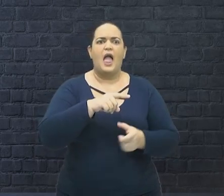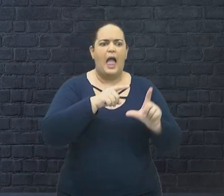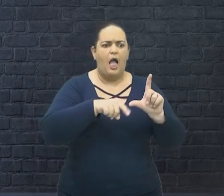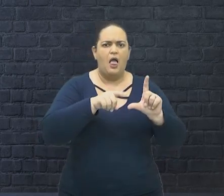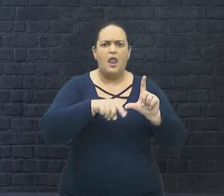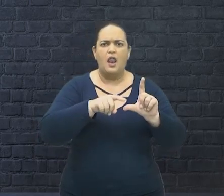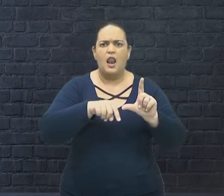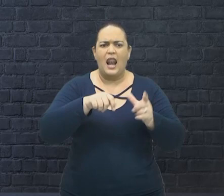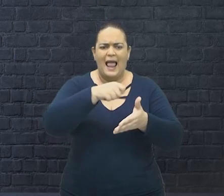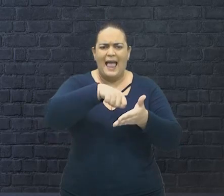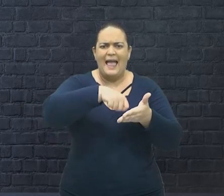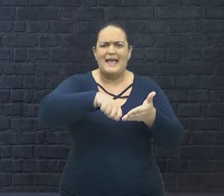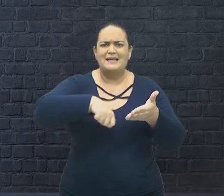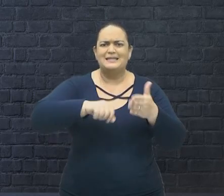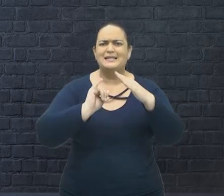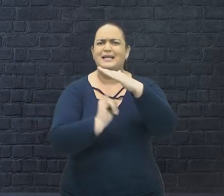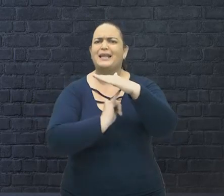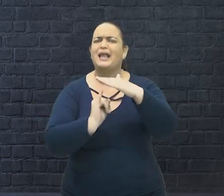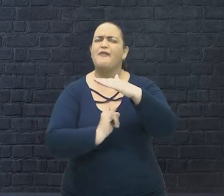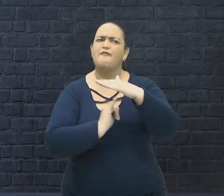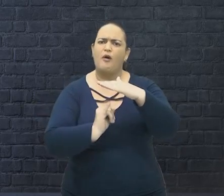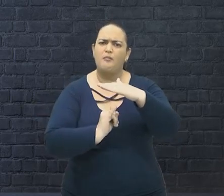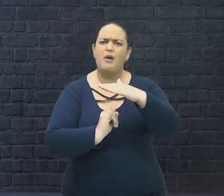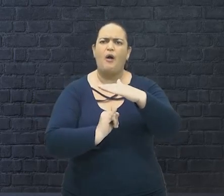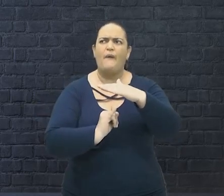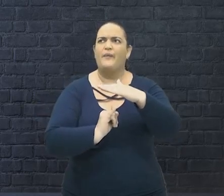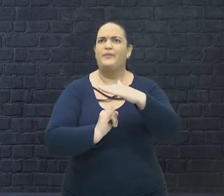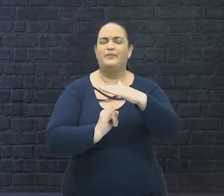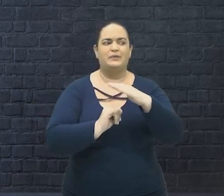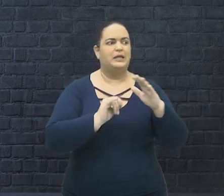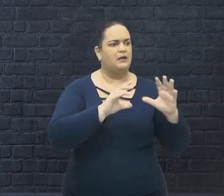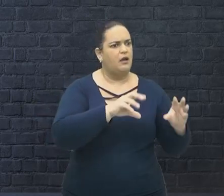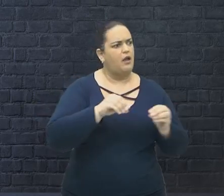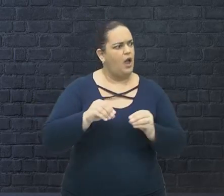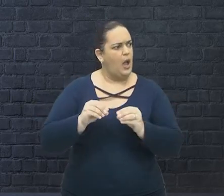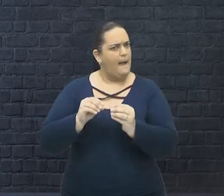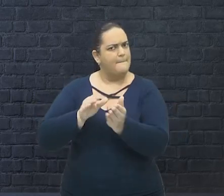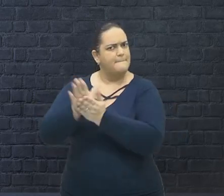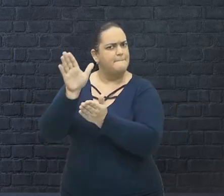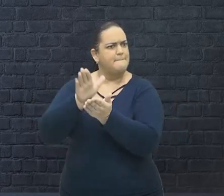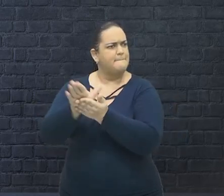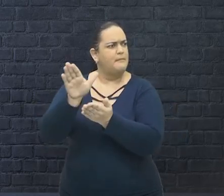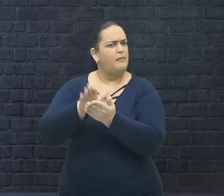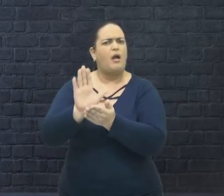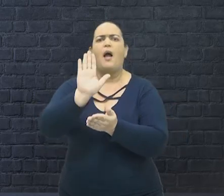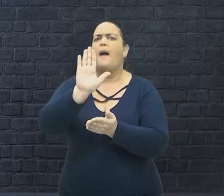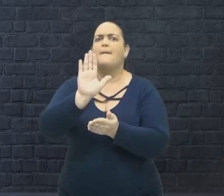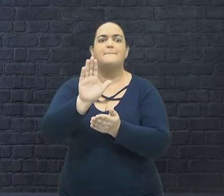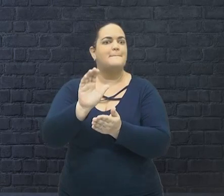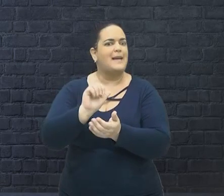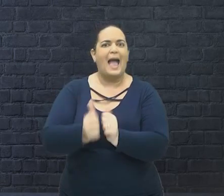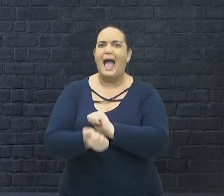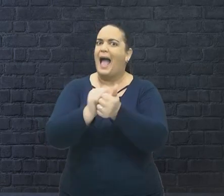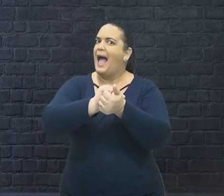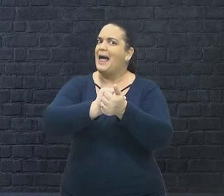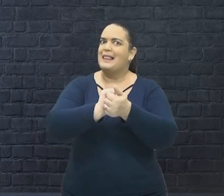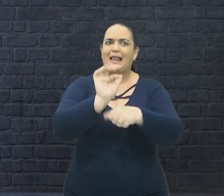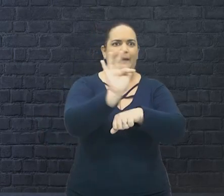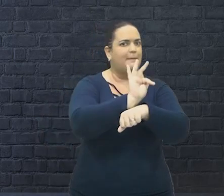não houvesse alteração na ortografia, na gramática, na escrita da